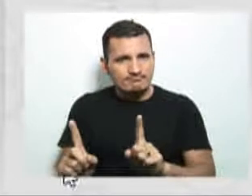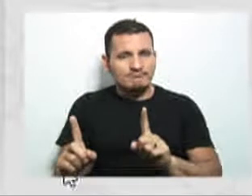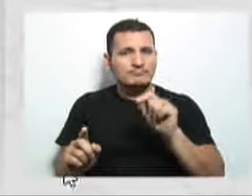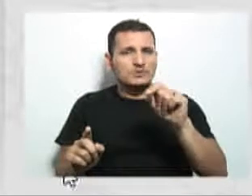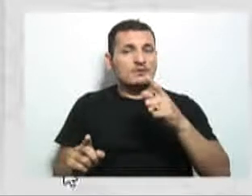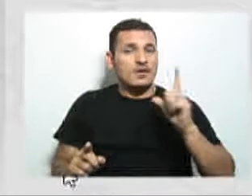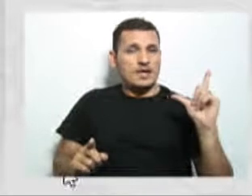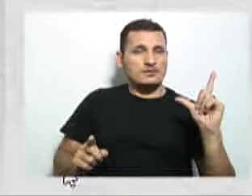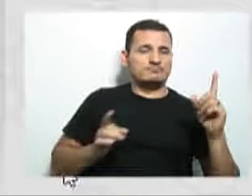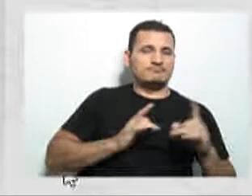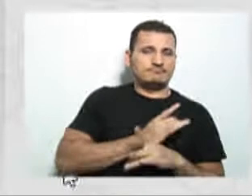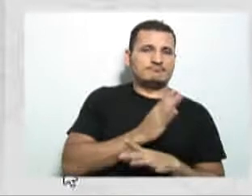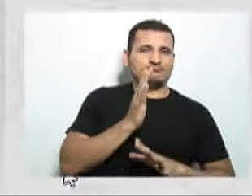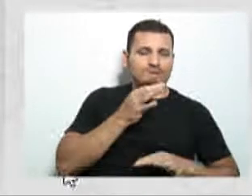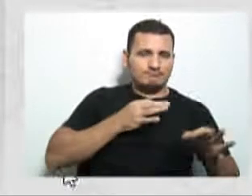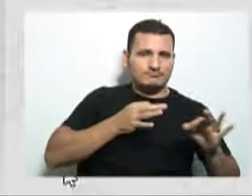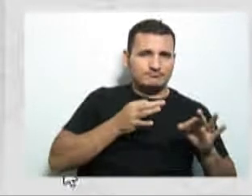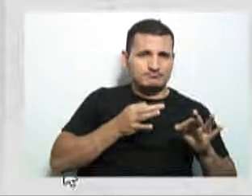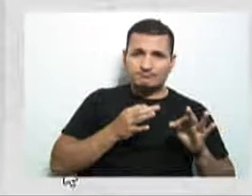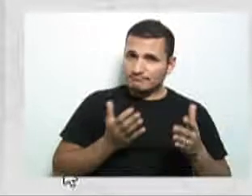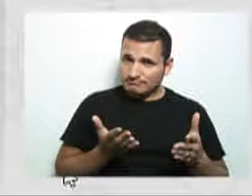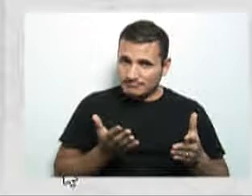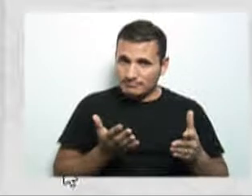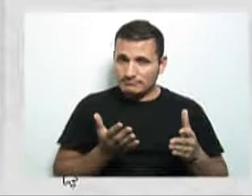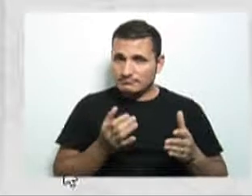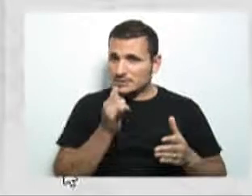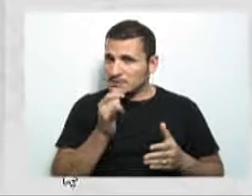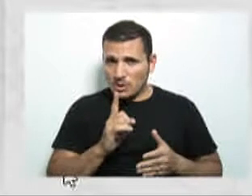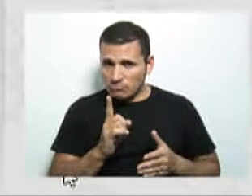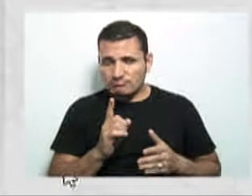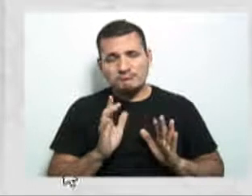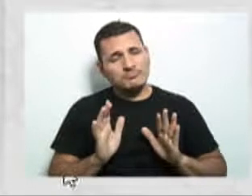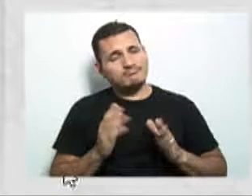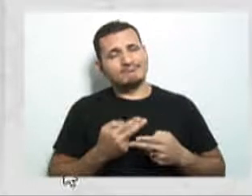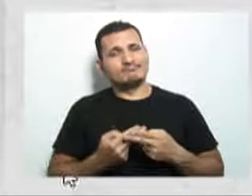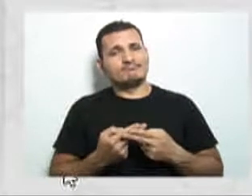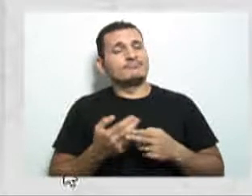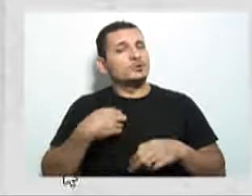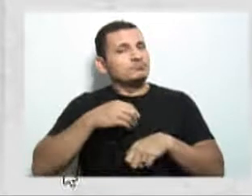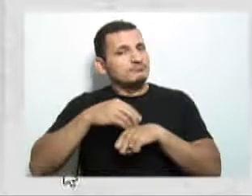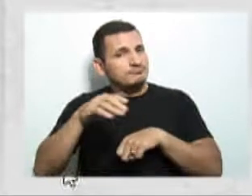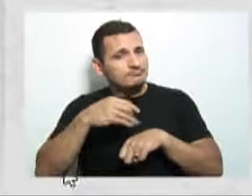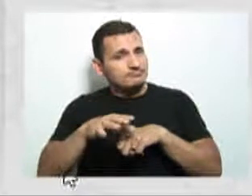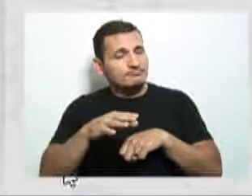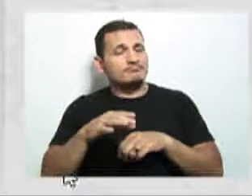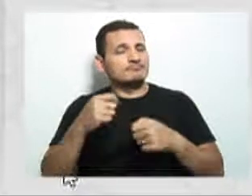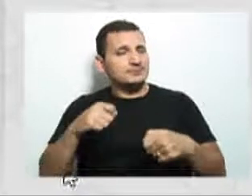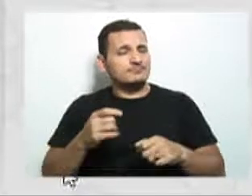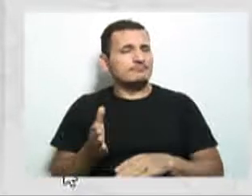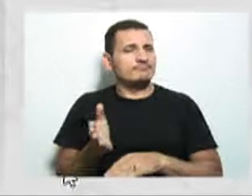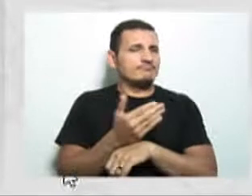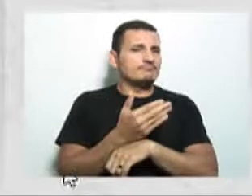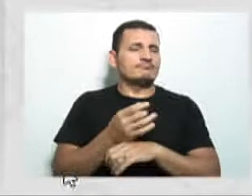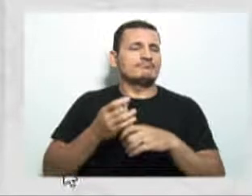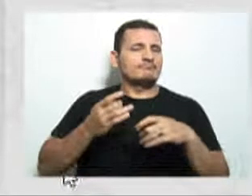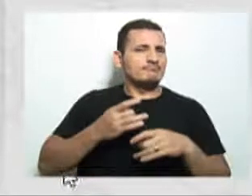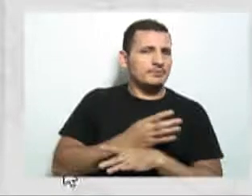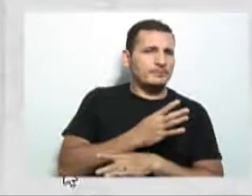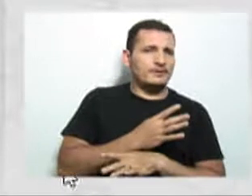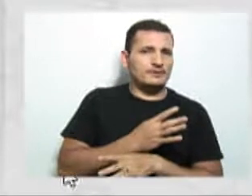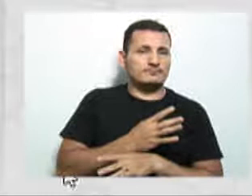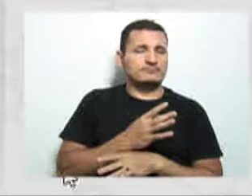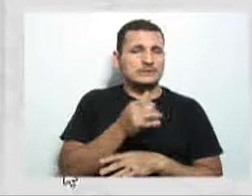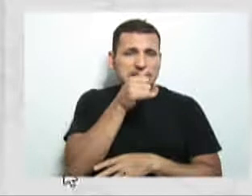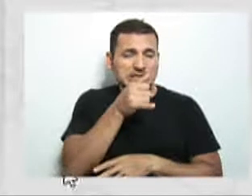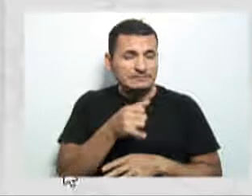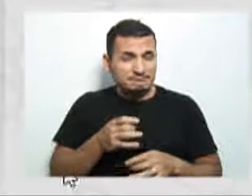se preparou antes para isso. Não se preparou? Pois é, se não se preparou, paciência. Mas eu estou dando a dica aqui. Se prepara, porque com certeza, se preparando, vai